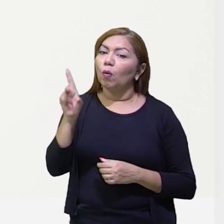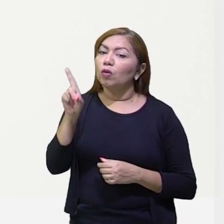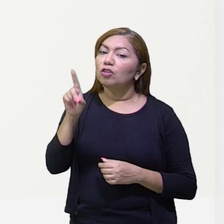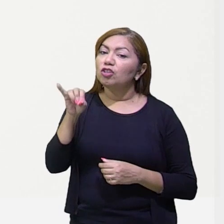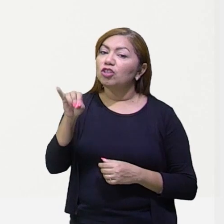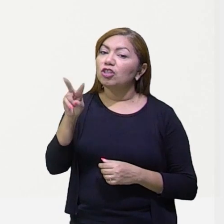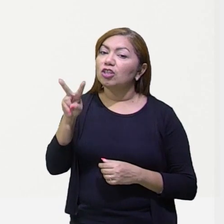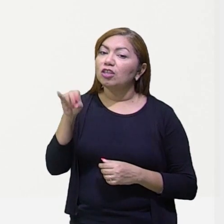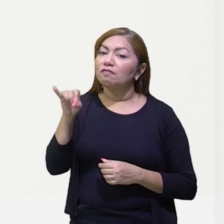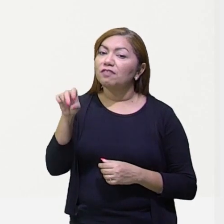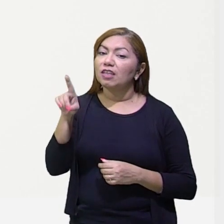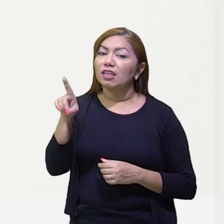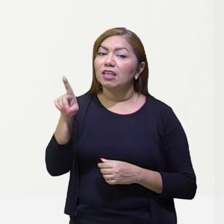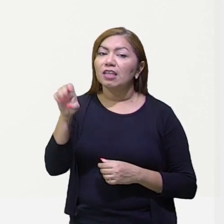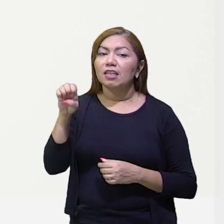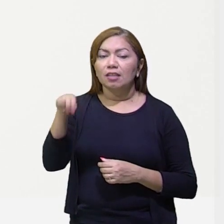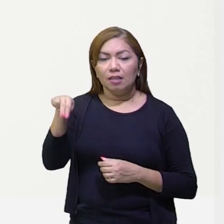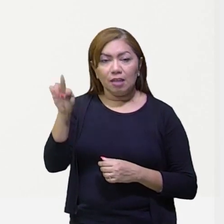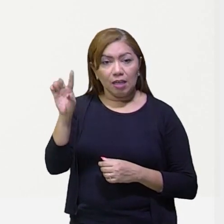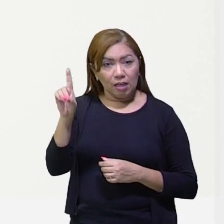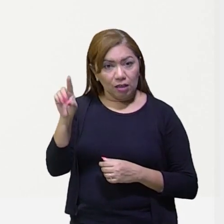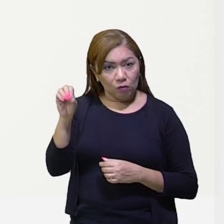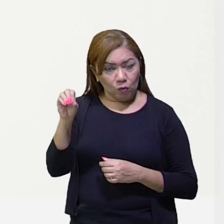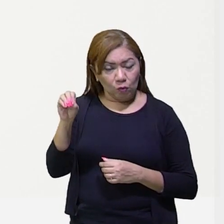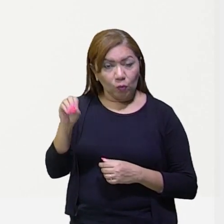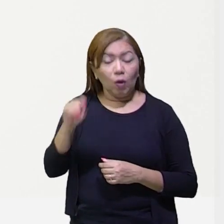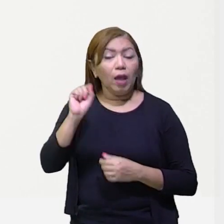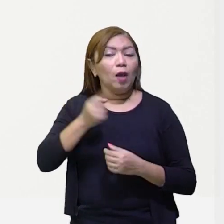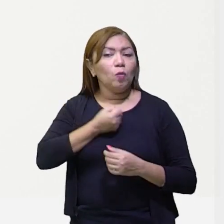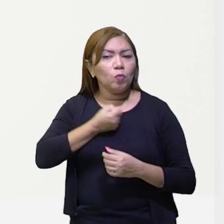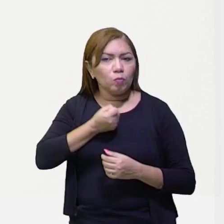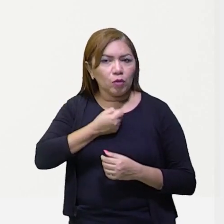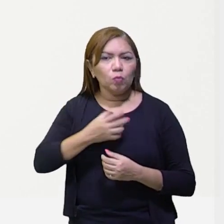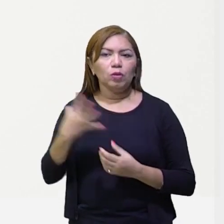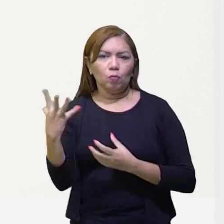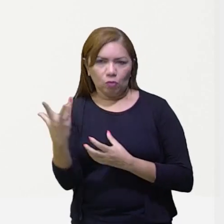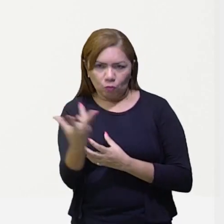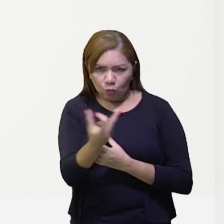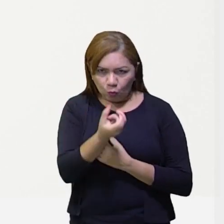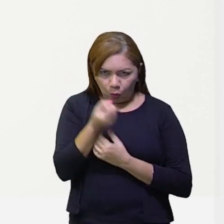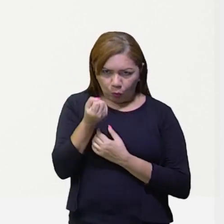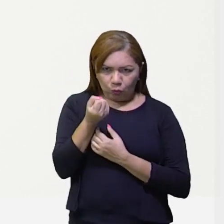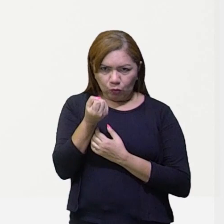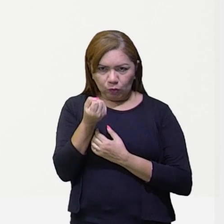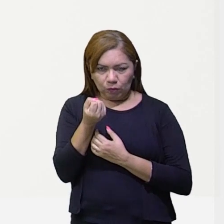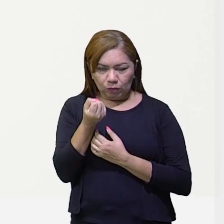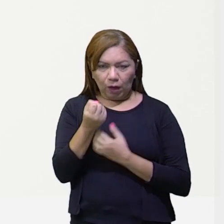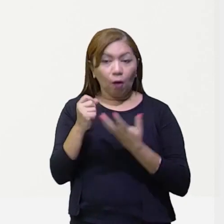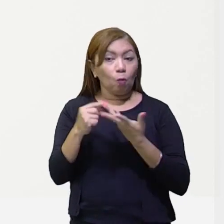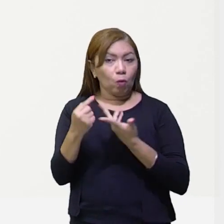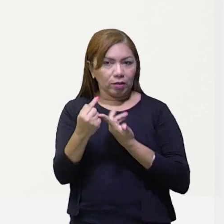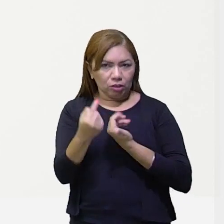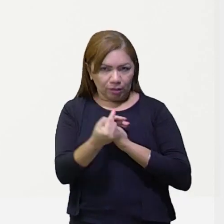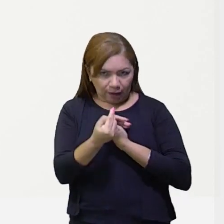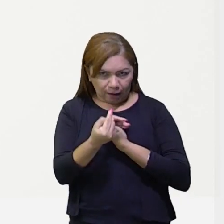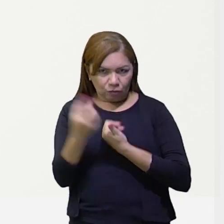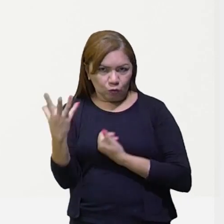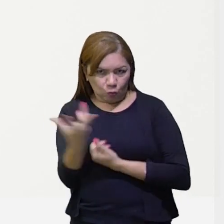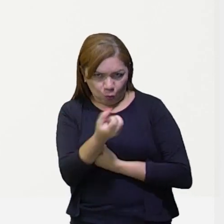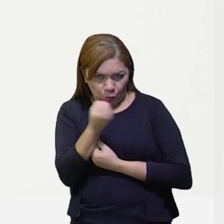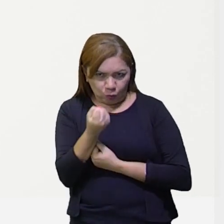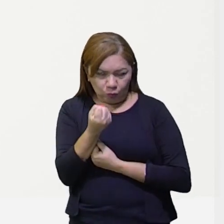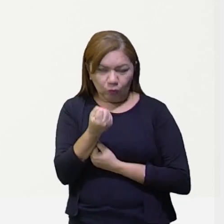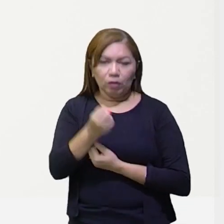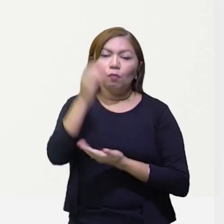que está de vermelho, ou seja, é aquele número ao qual eu vou dividi-lo, tá certo? É a quantidade que eu tenho que